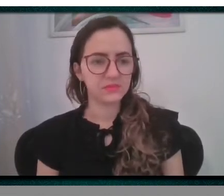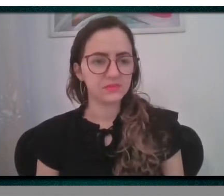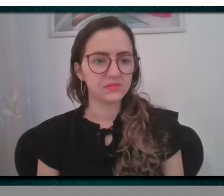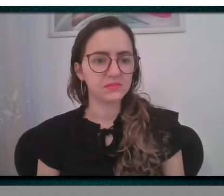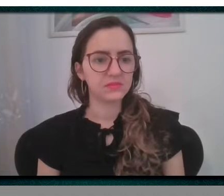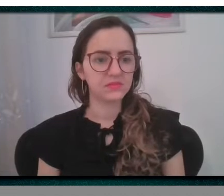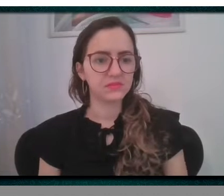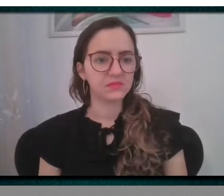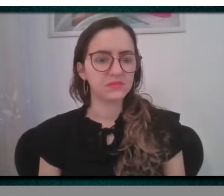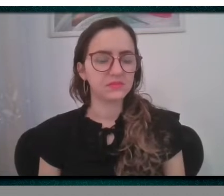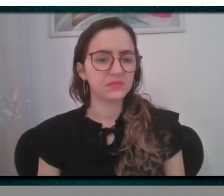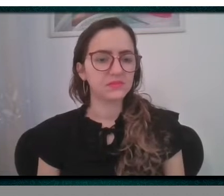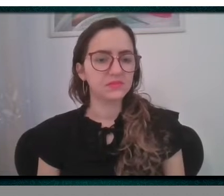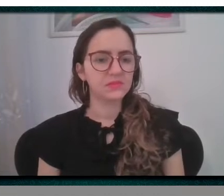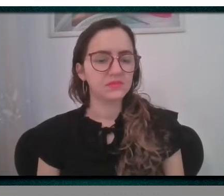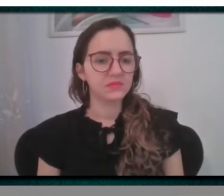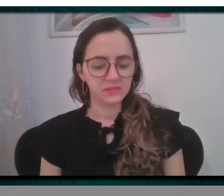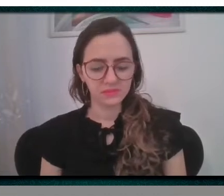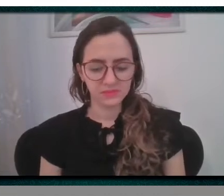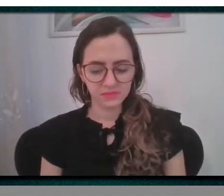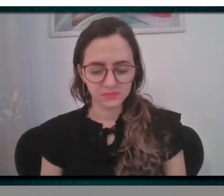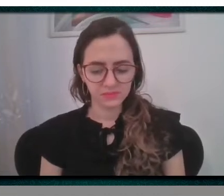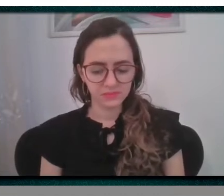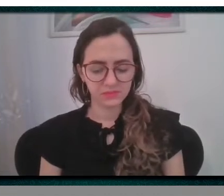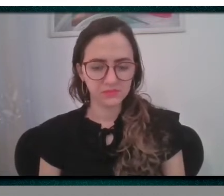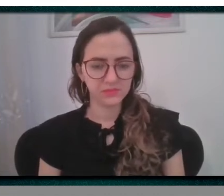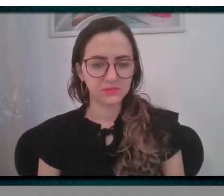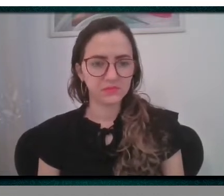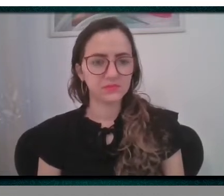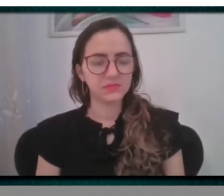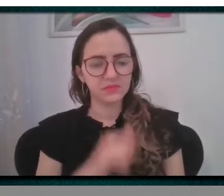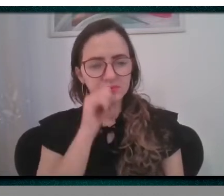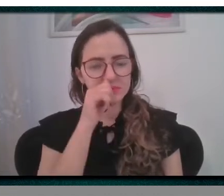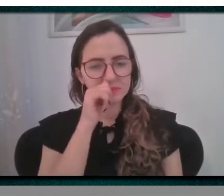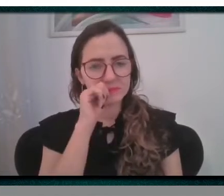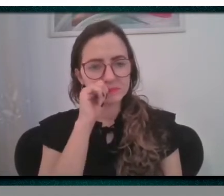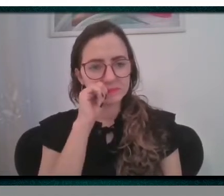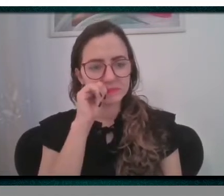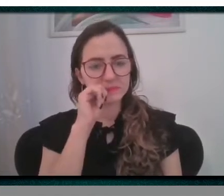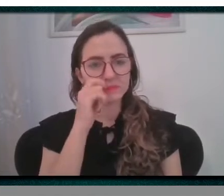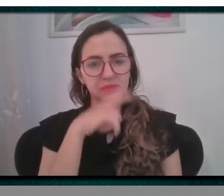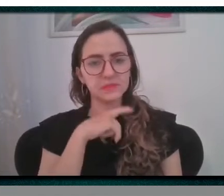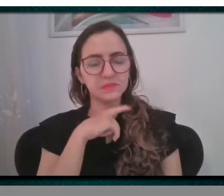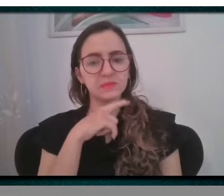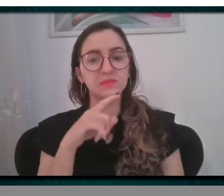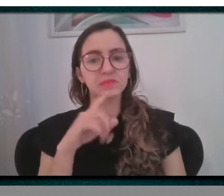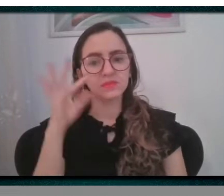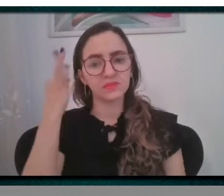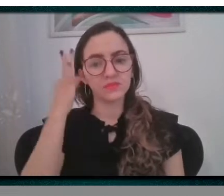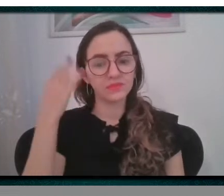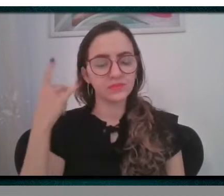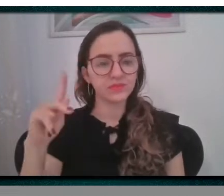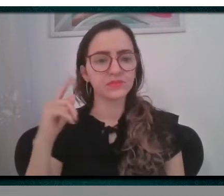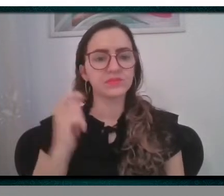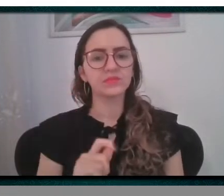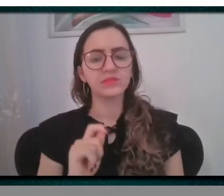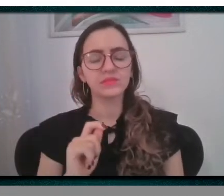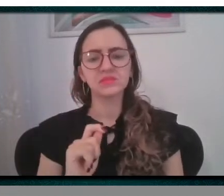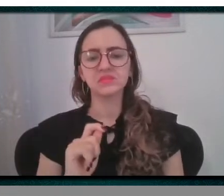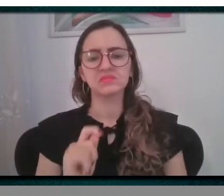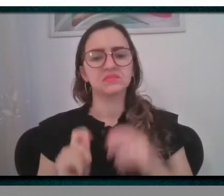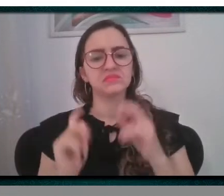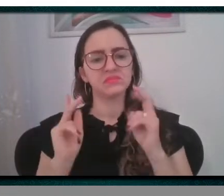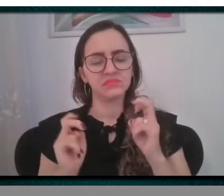isso daqui a pouco. Mas ele tem uma teoria ácida, além da Arrhenius, tem uma teoria que a gente chama de Bronsted-Lowry. Ele fala o seguinte: